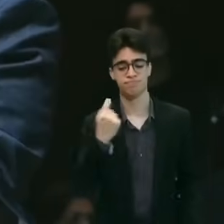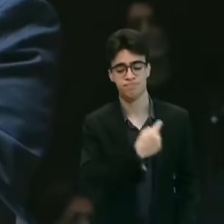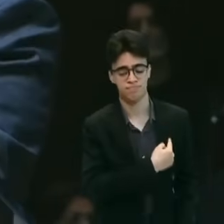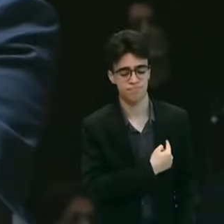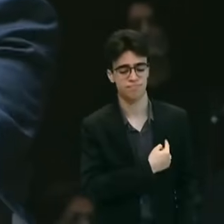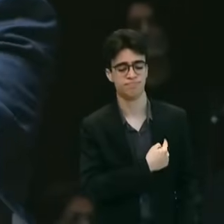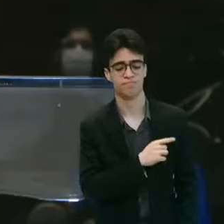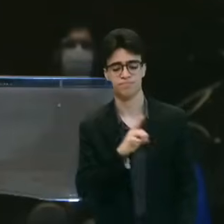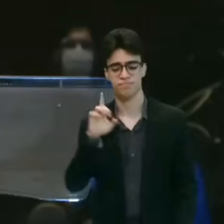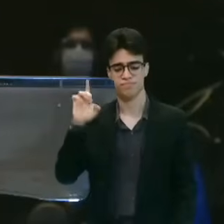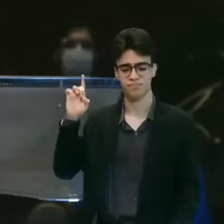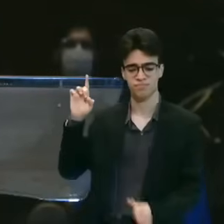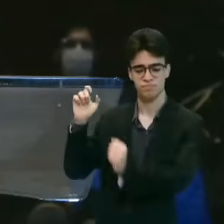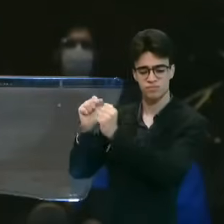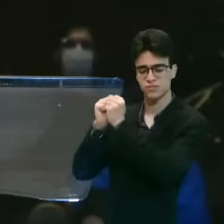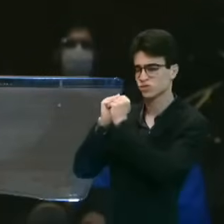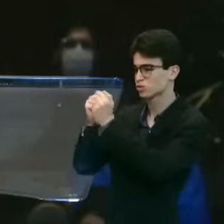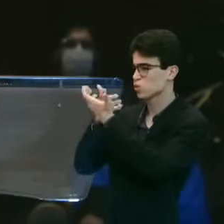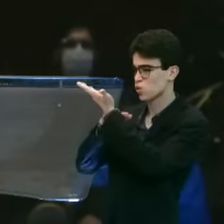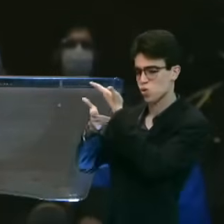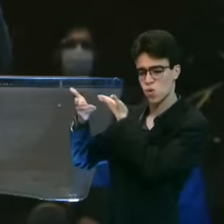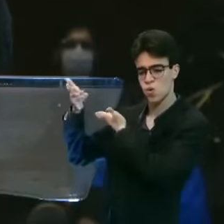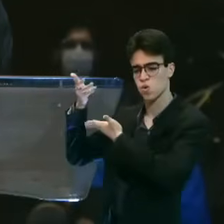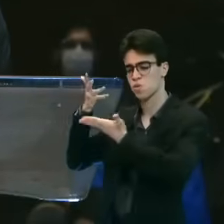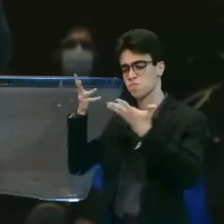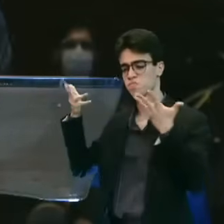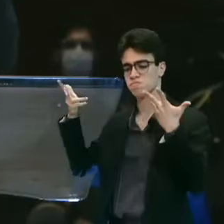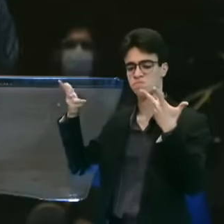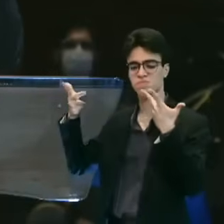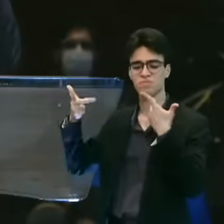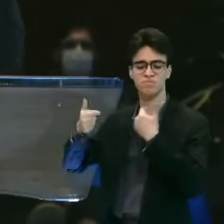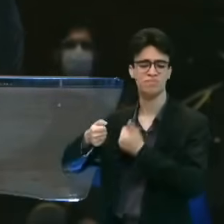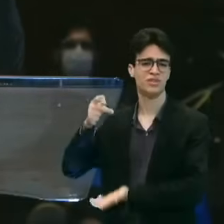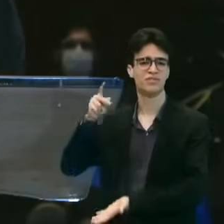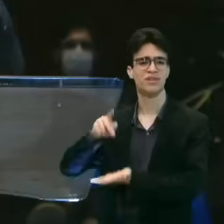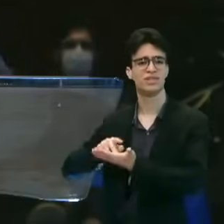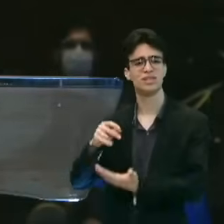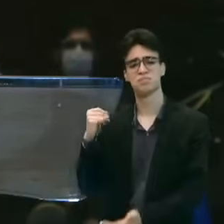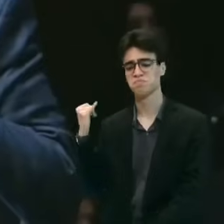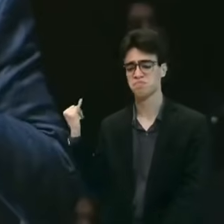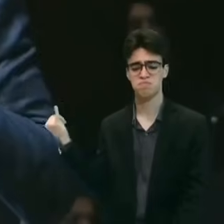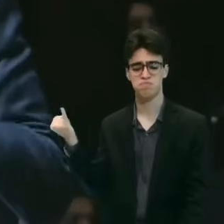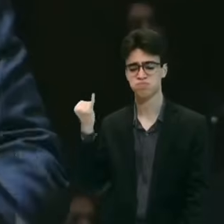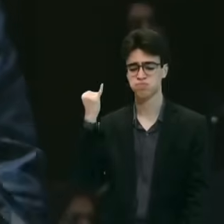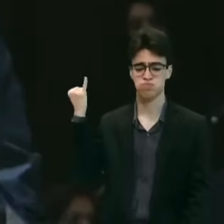de Deus e ter comunhão com Ele é essencial para a